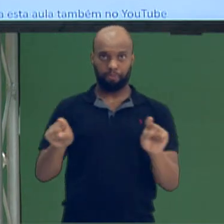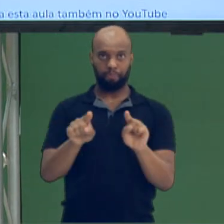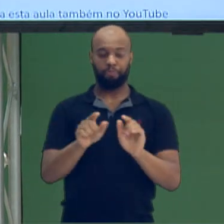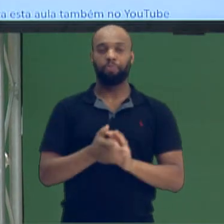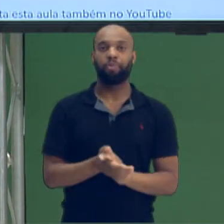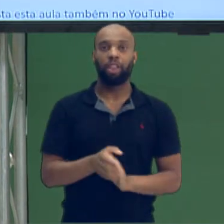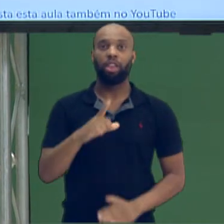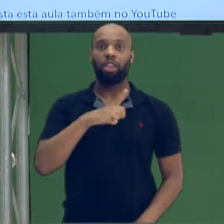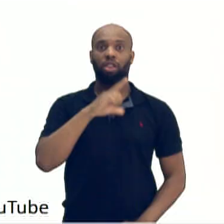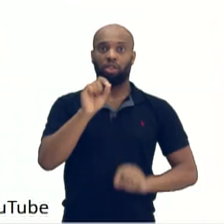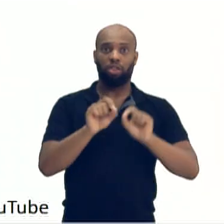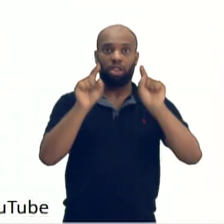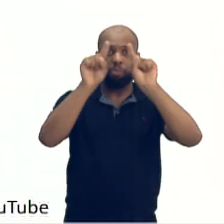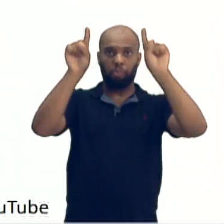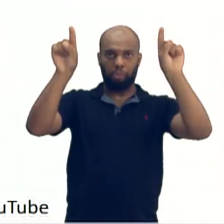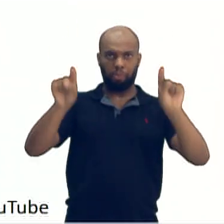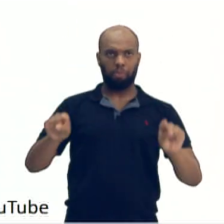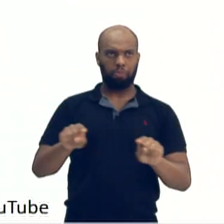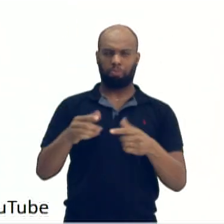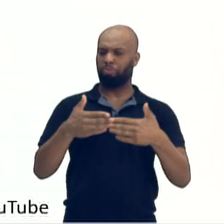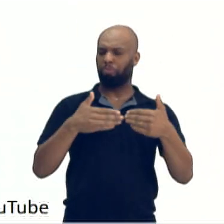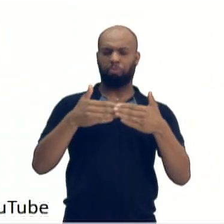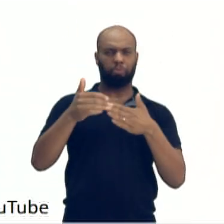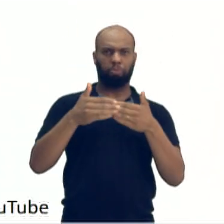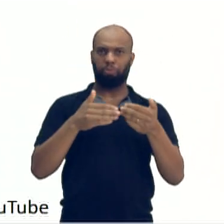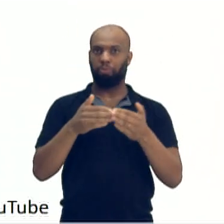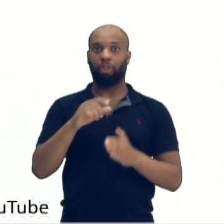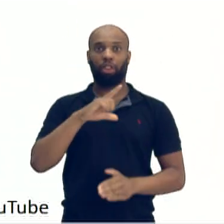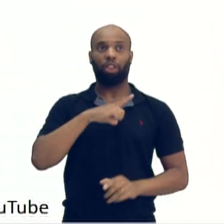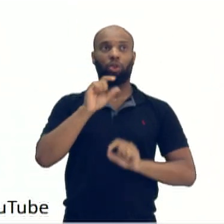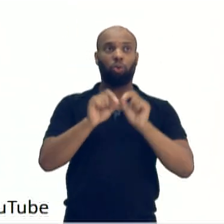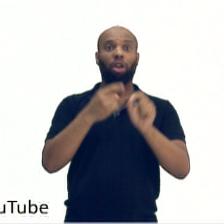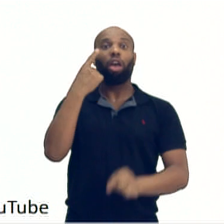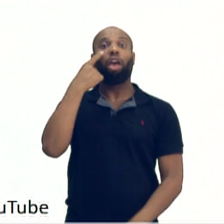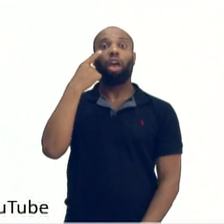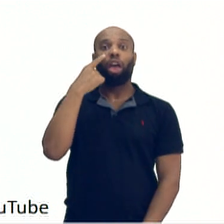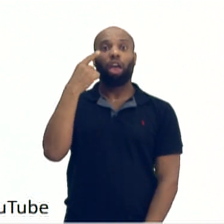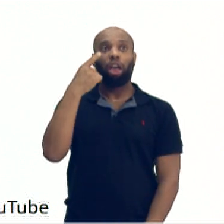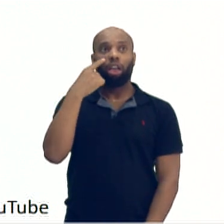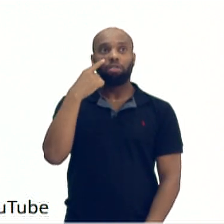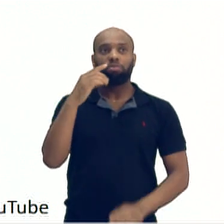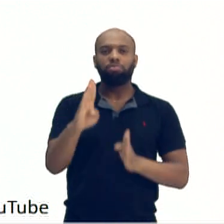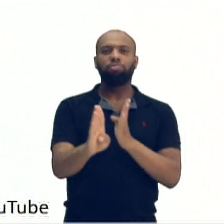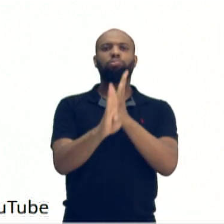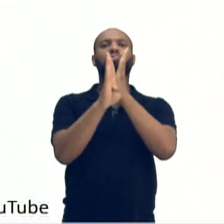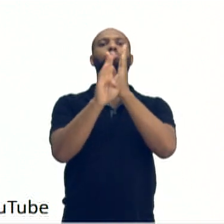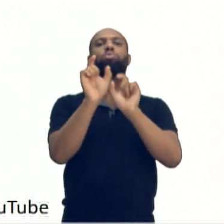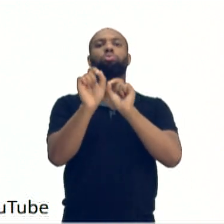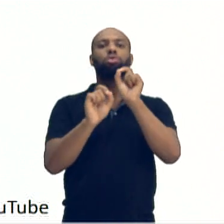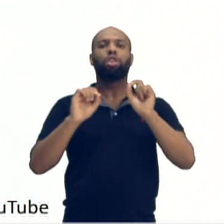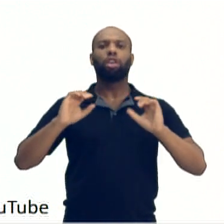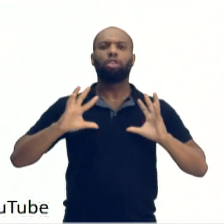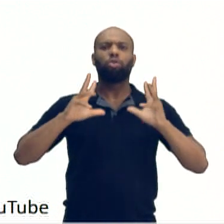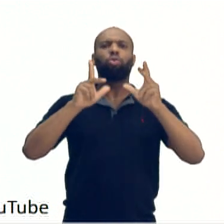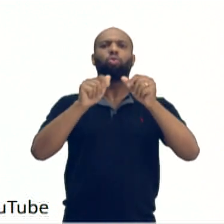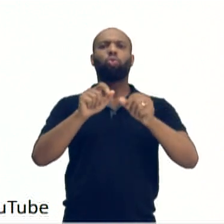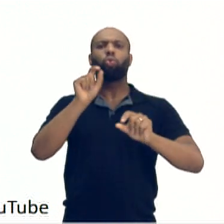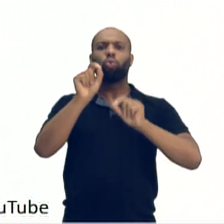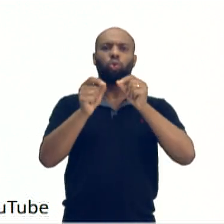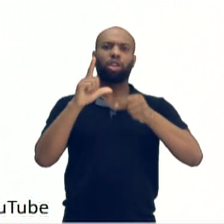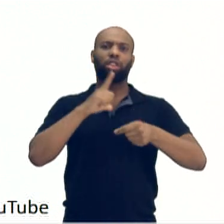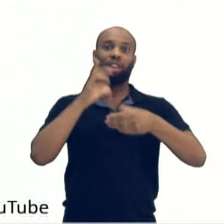Então, aqui nós temos uma matriz qualquer, né? Primeira coisa que a gente vai designar, então. Todos os elementos ou